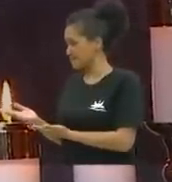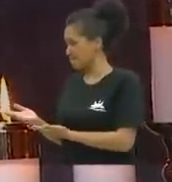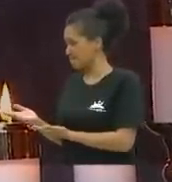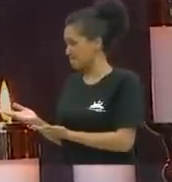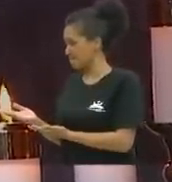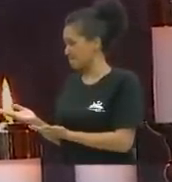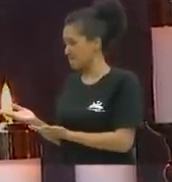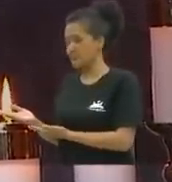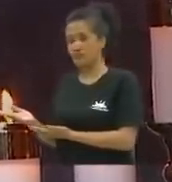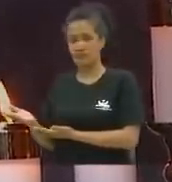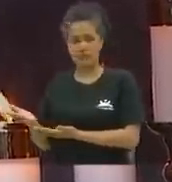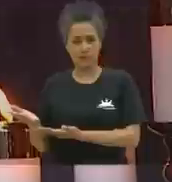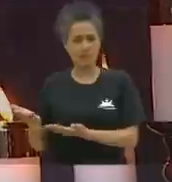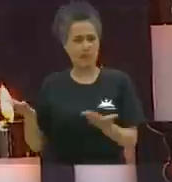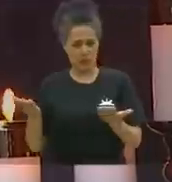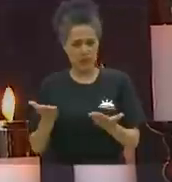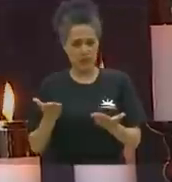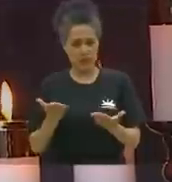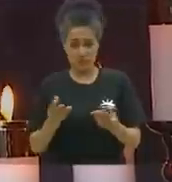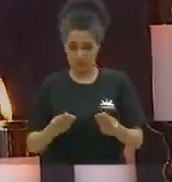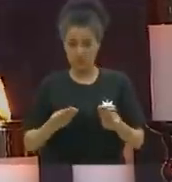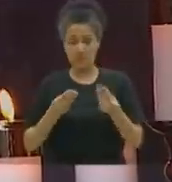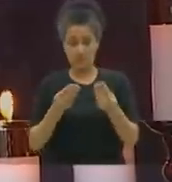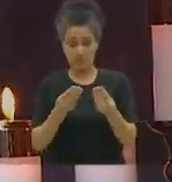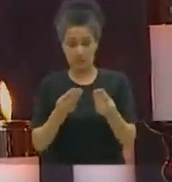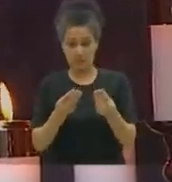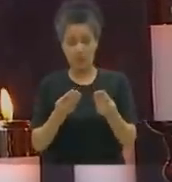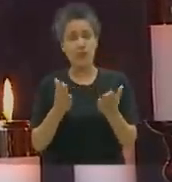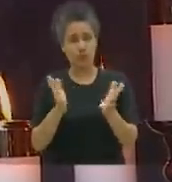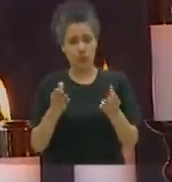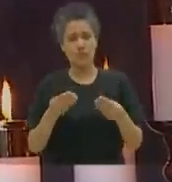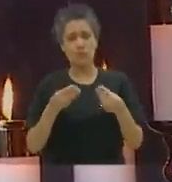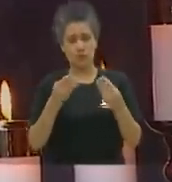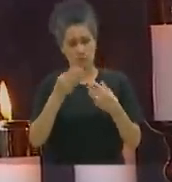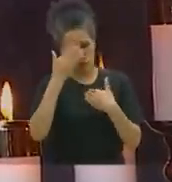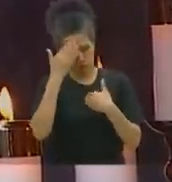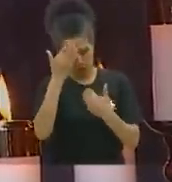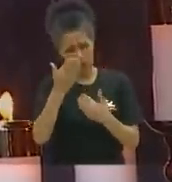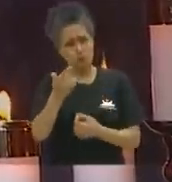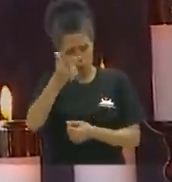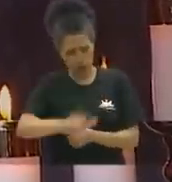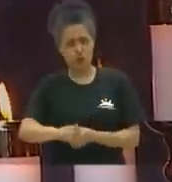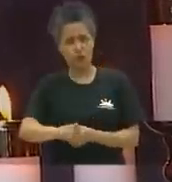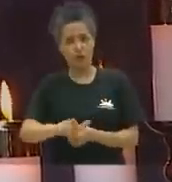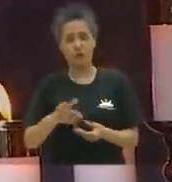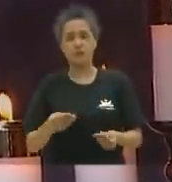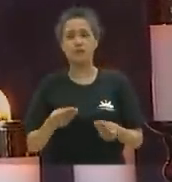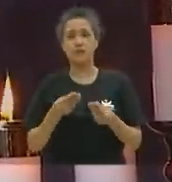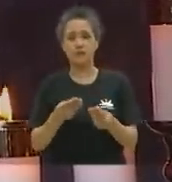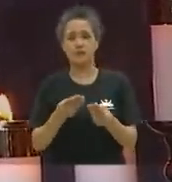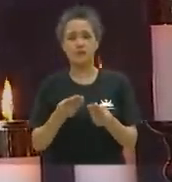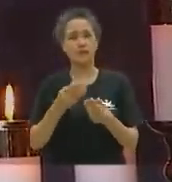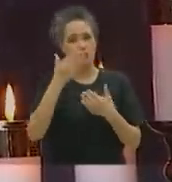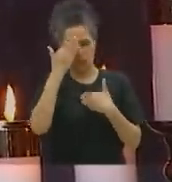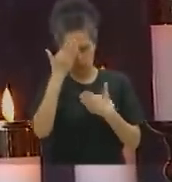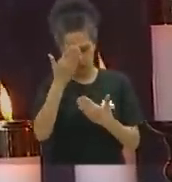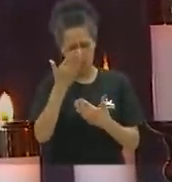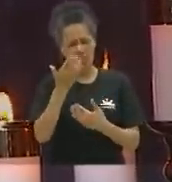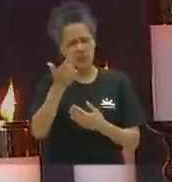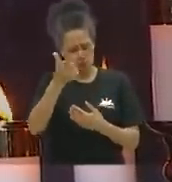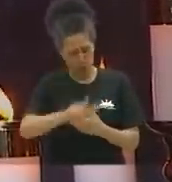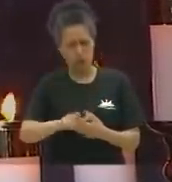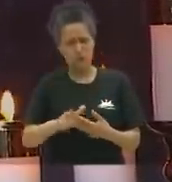41-3221-6060. Faça a sua doação. Você já doou, obrigado, doe de novo. Você já doou, obrigado, doe de